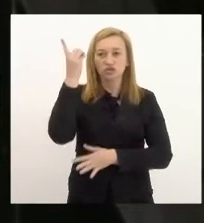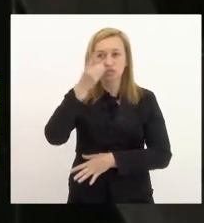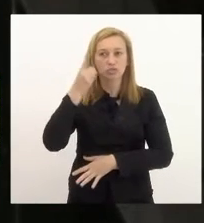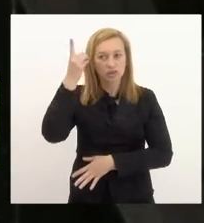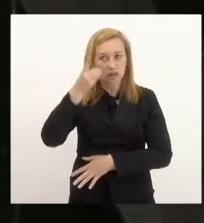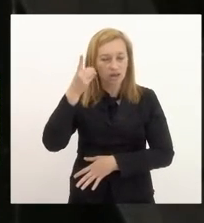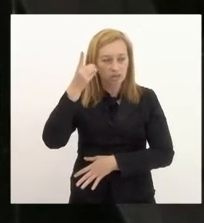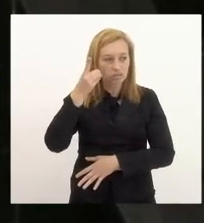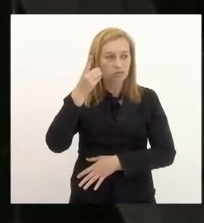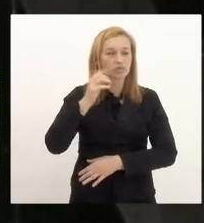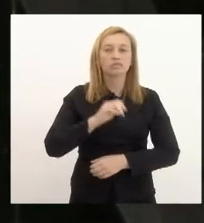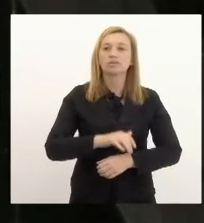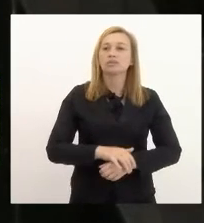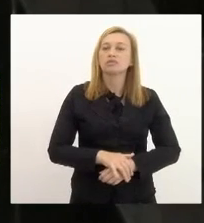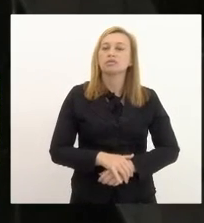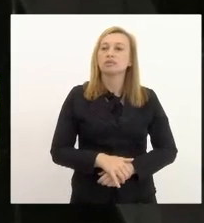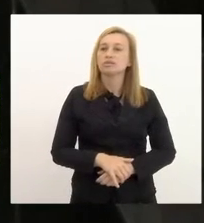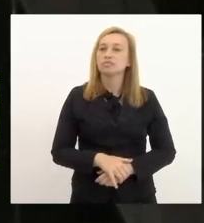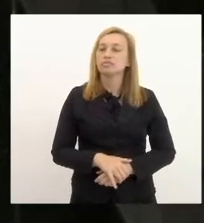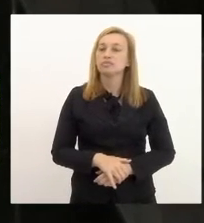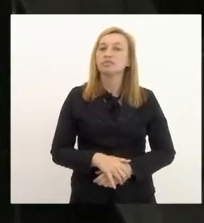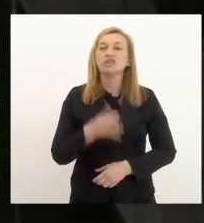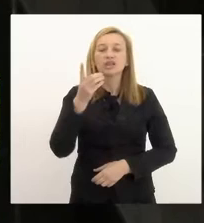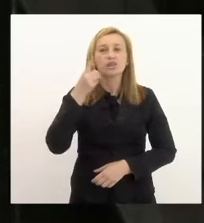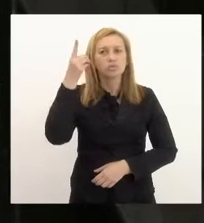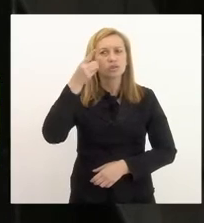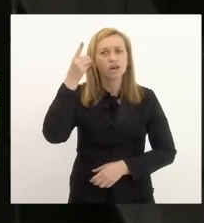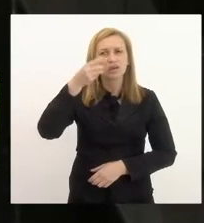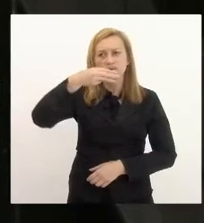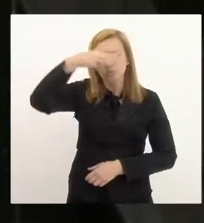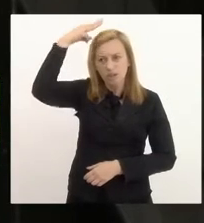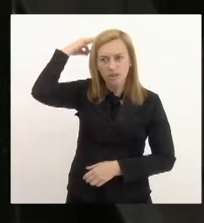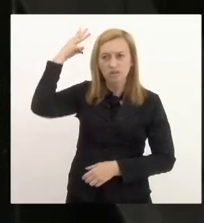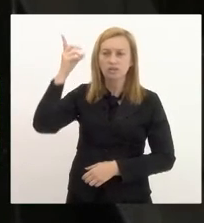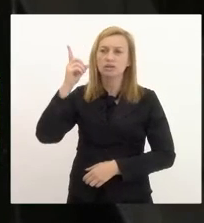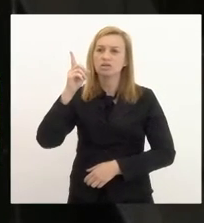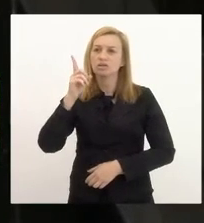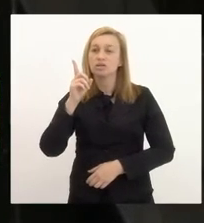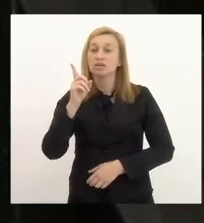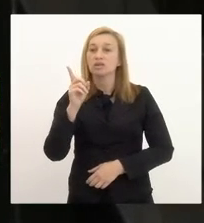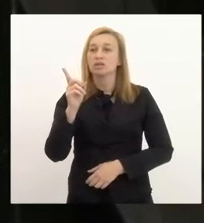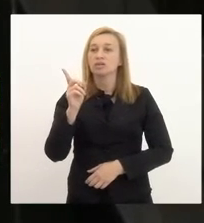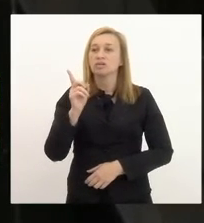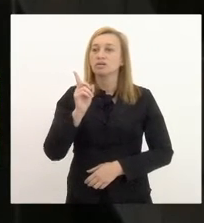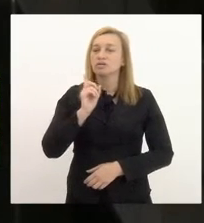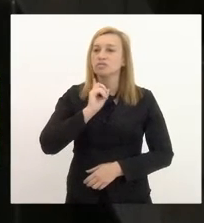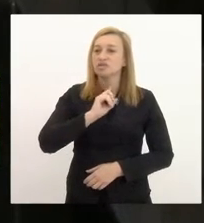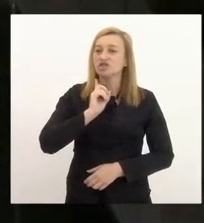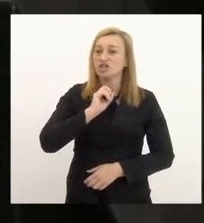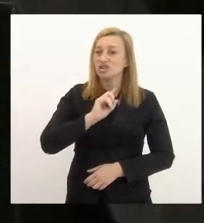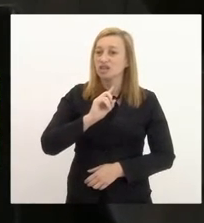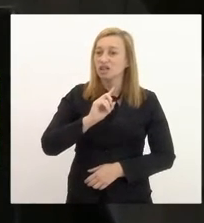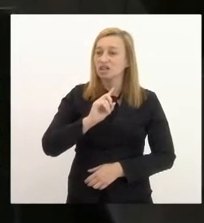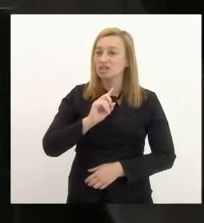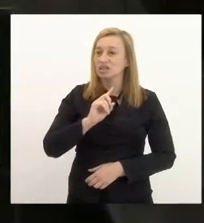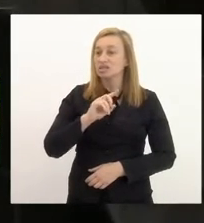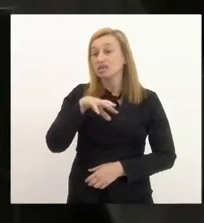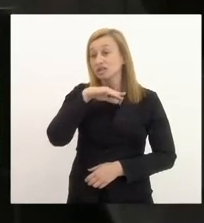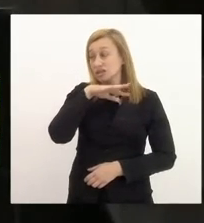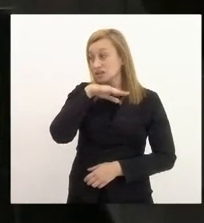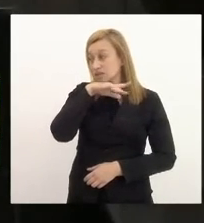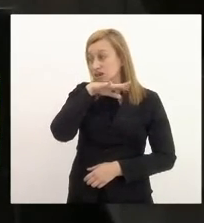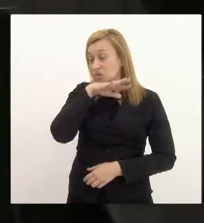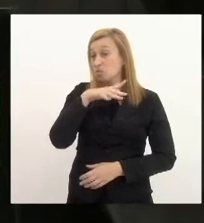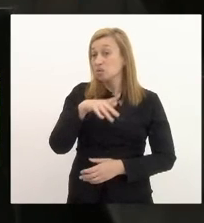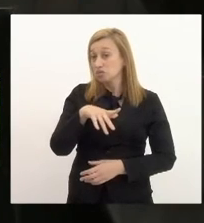Público Estadual Deputado Márcio assim Minas Gerais era tá na peleja com Supremo não tem ainda uma decisão o